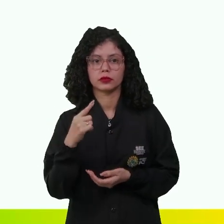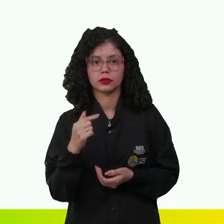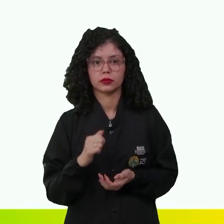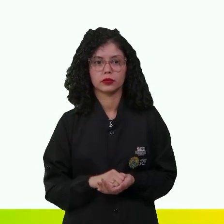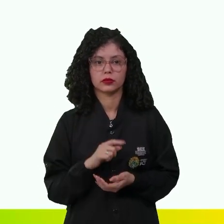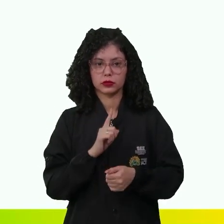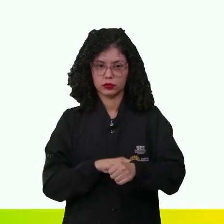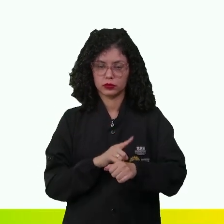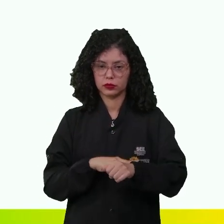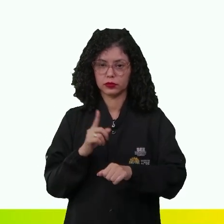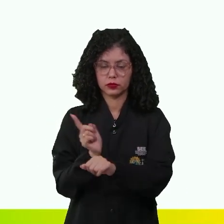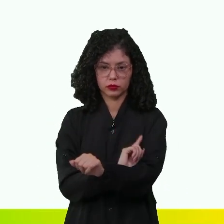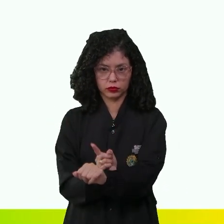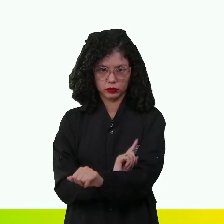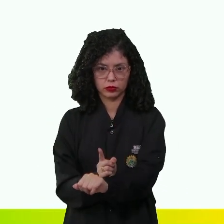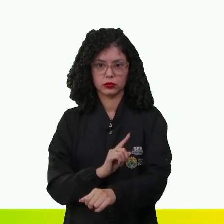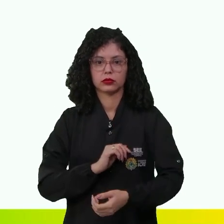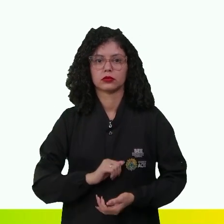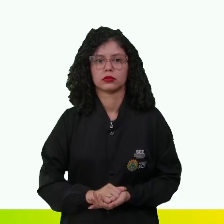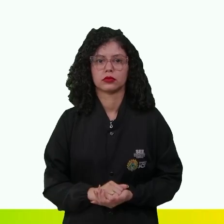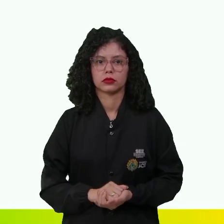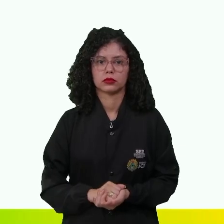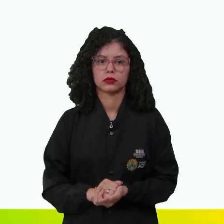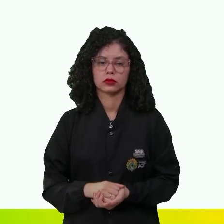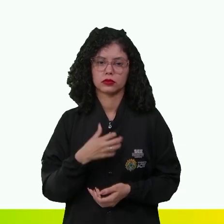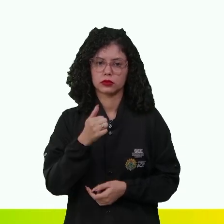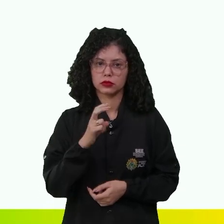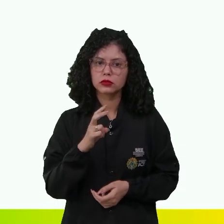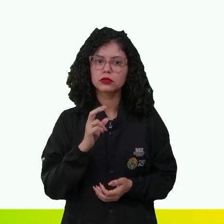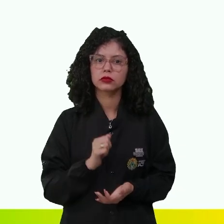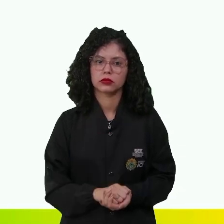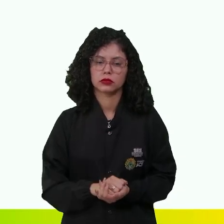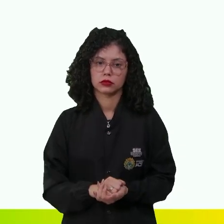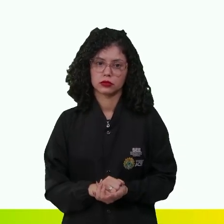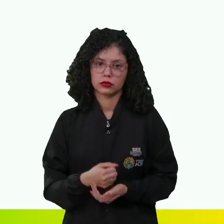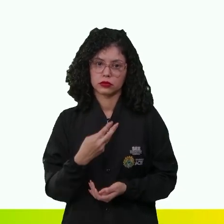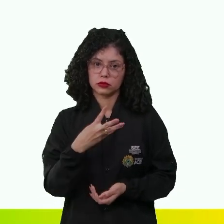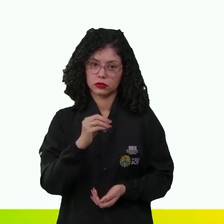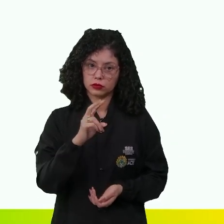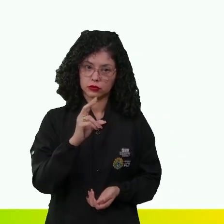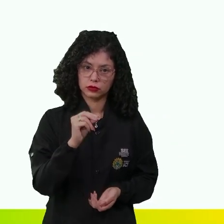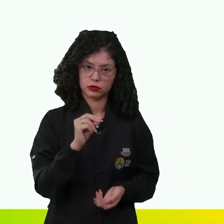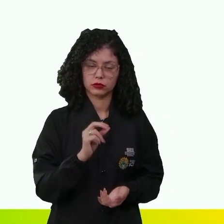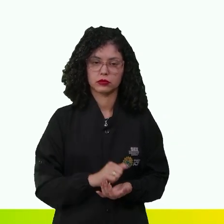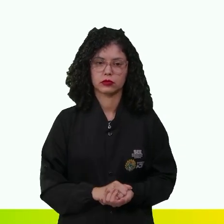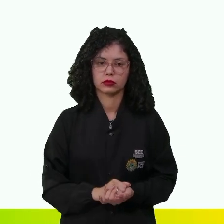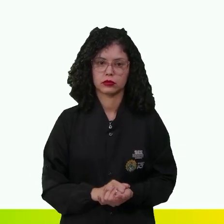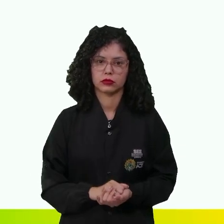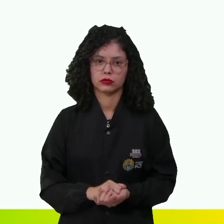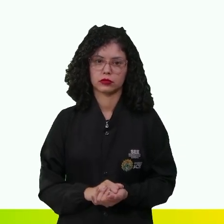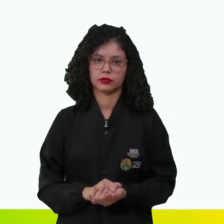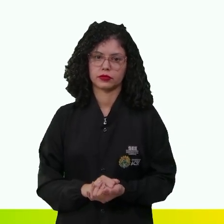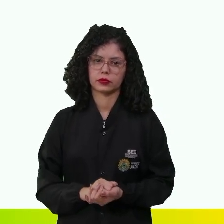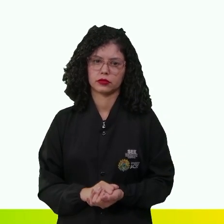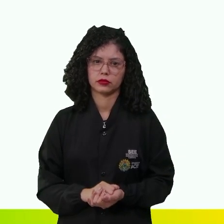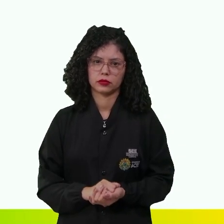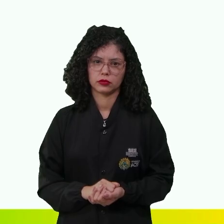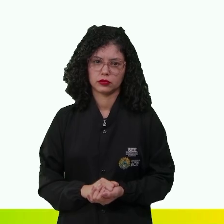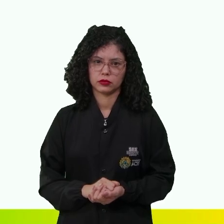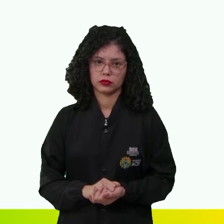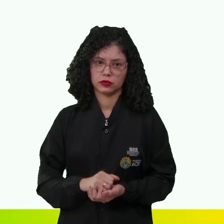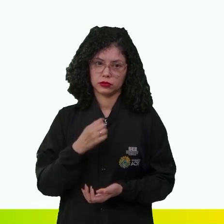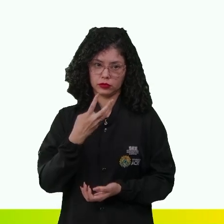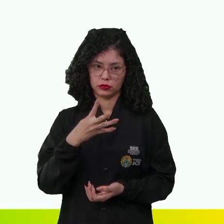o tempo e velocidade. 15 vezes 30, 450. 10 vezes